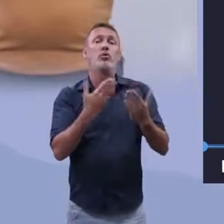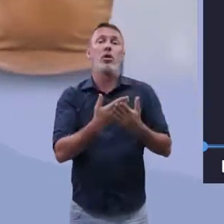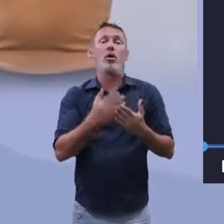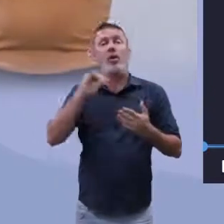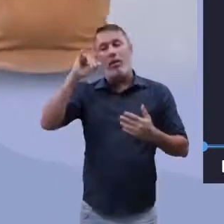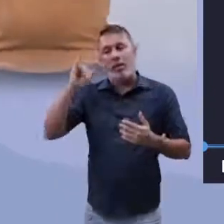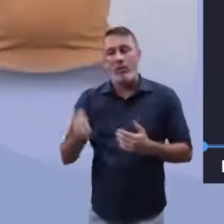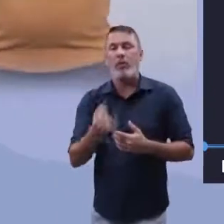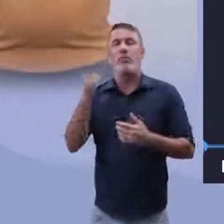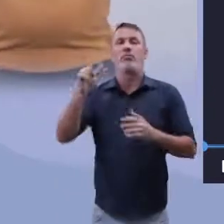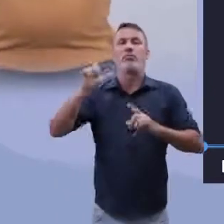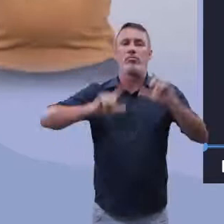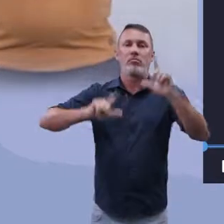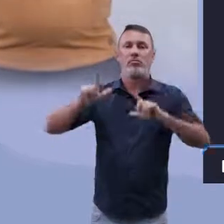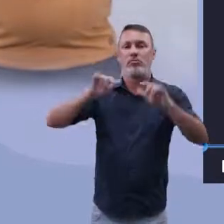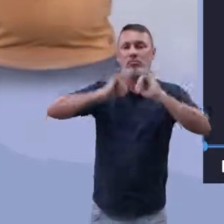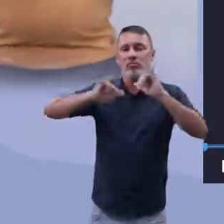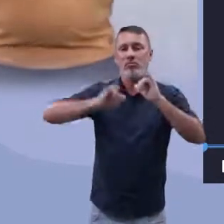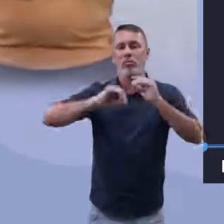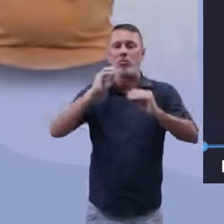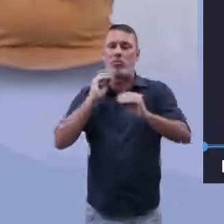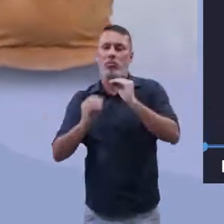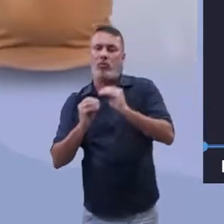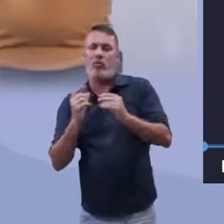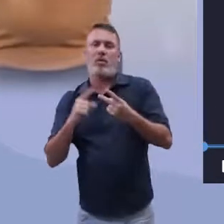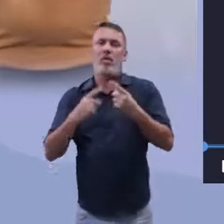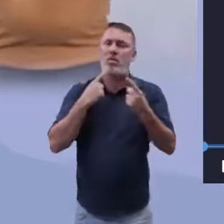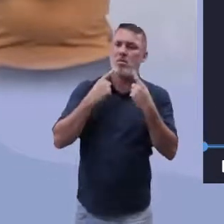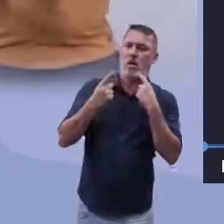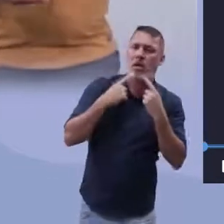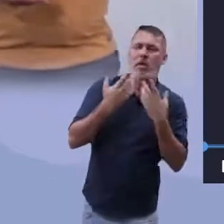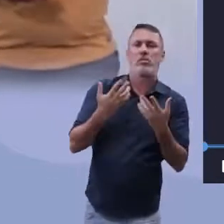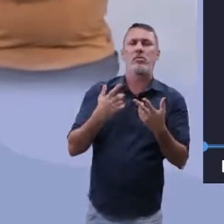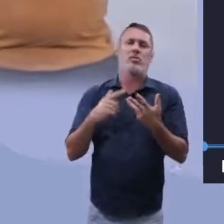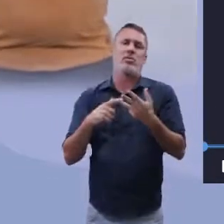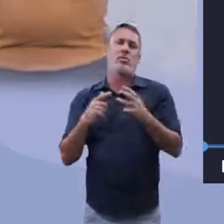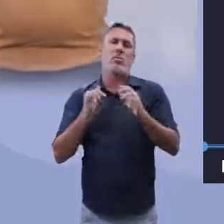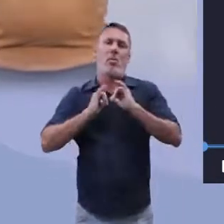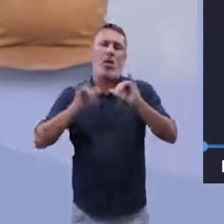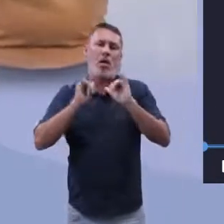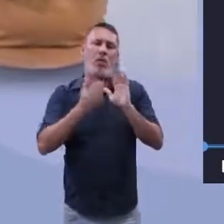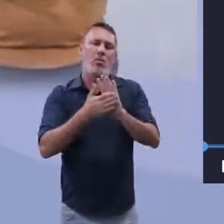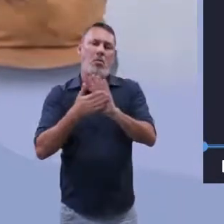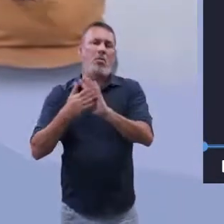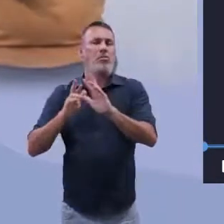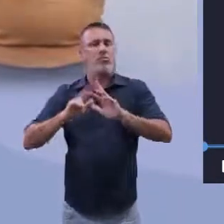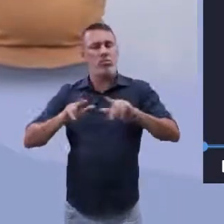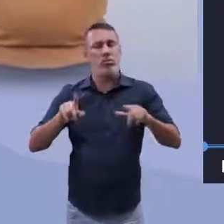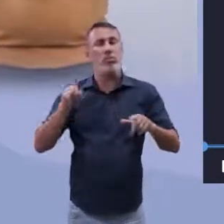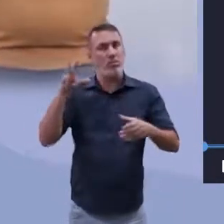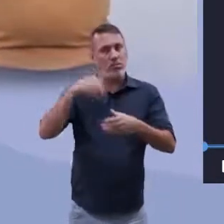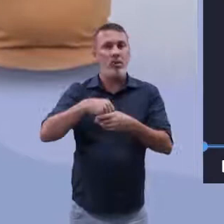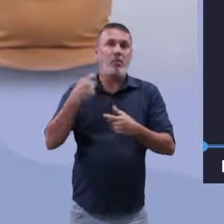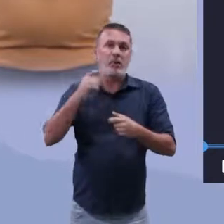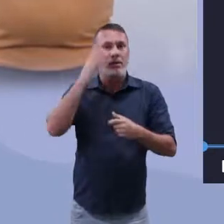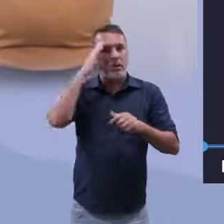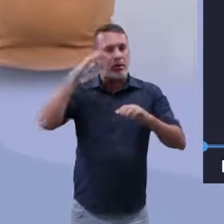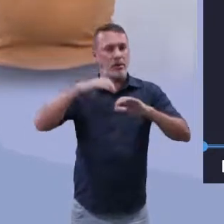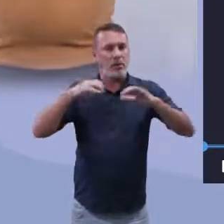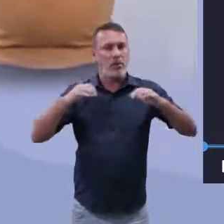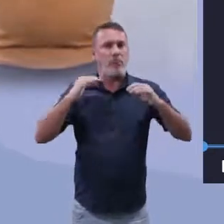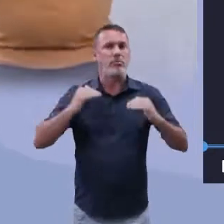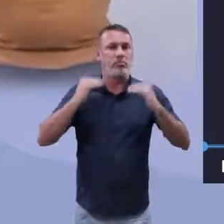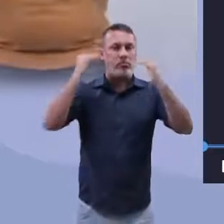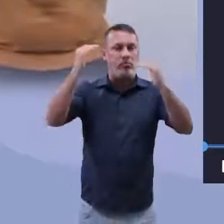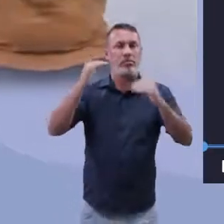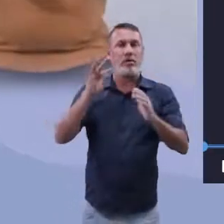Então, eu preciso da mídia com educação em massa, através das novelas, através dos debates, das propagandas. Então, é isso que nós temos que